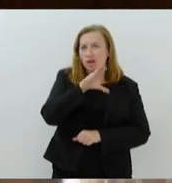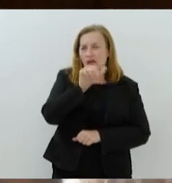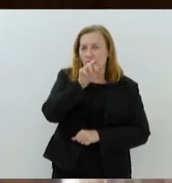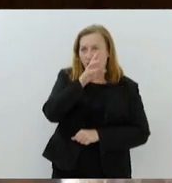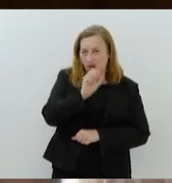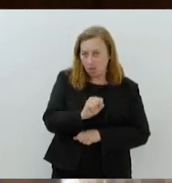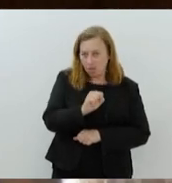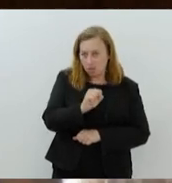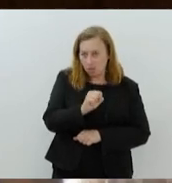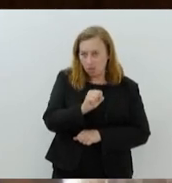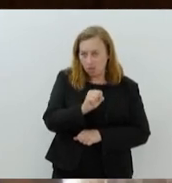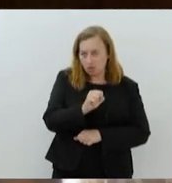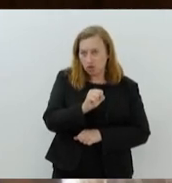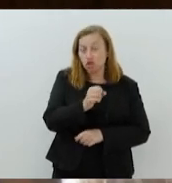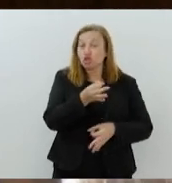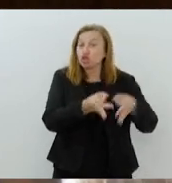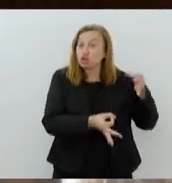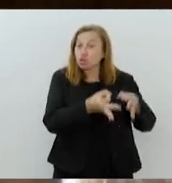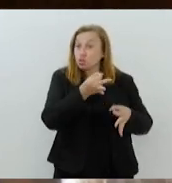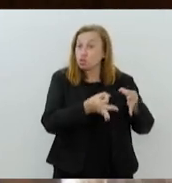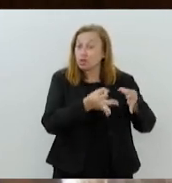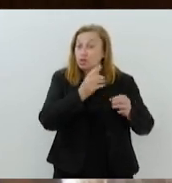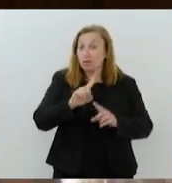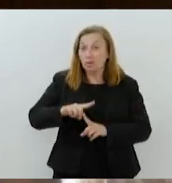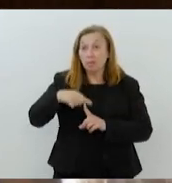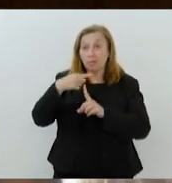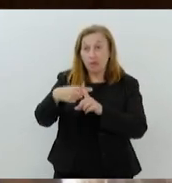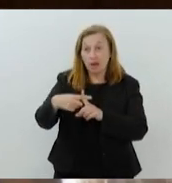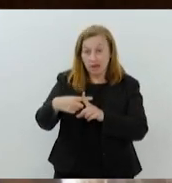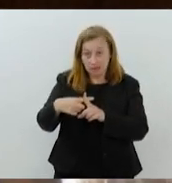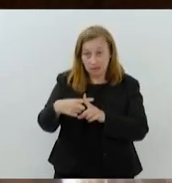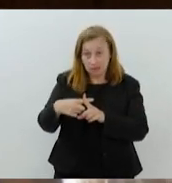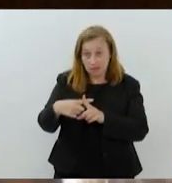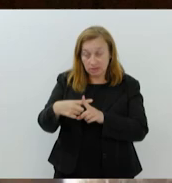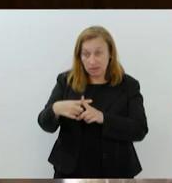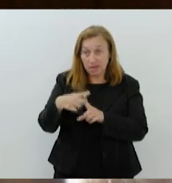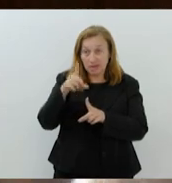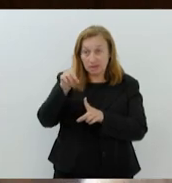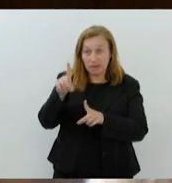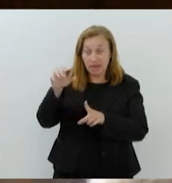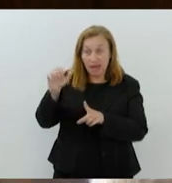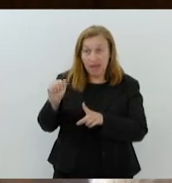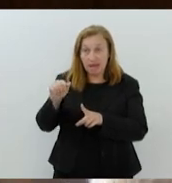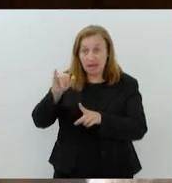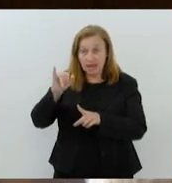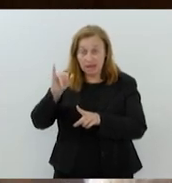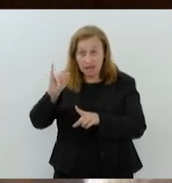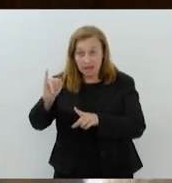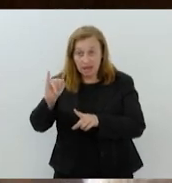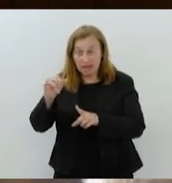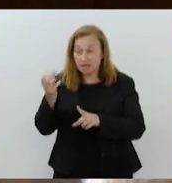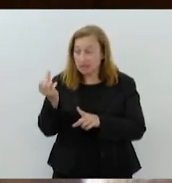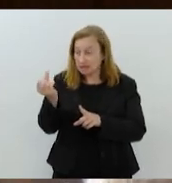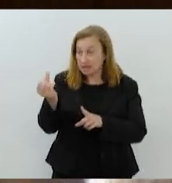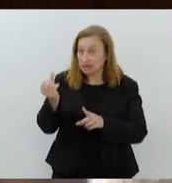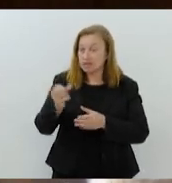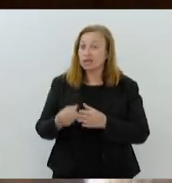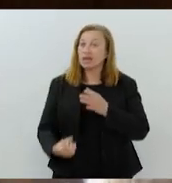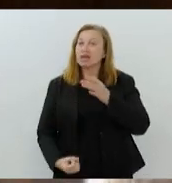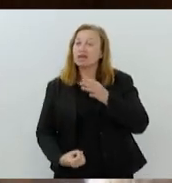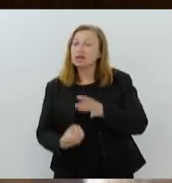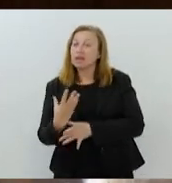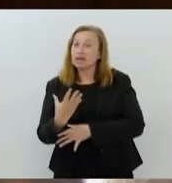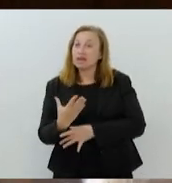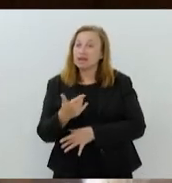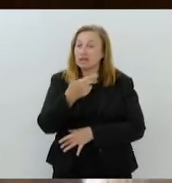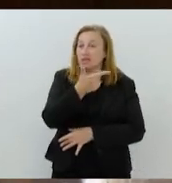juiz, 21, mais um DAI 6, e se cria